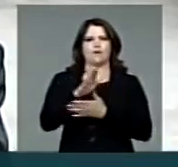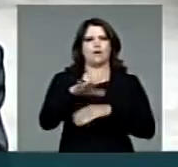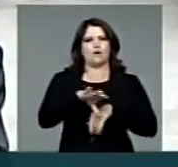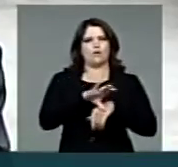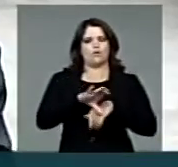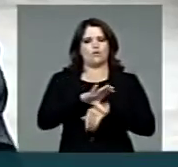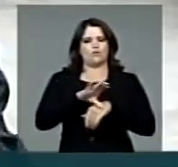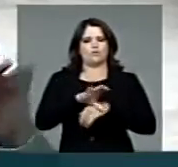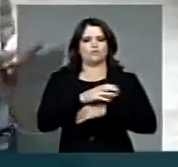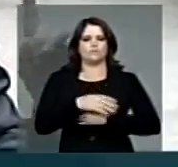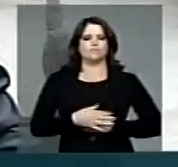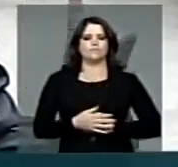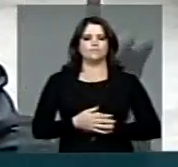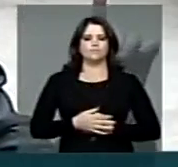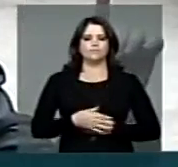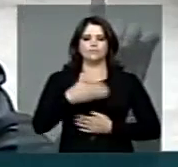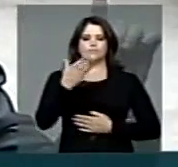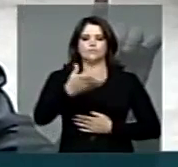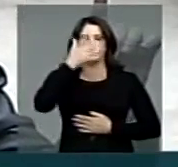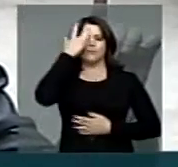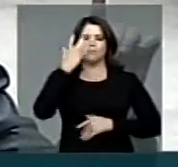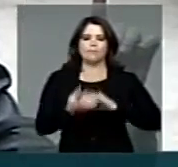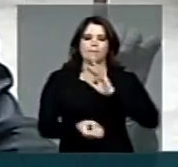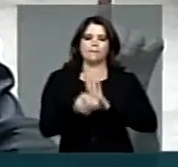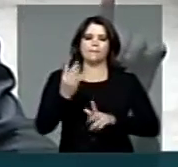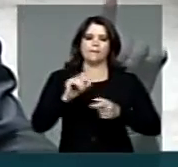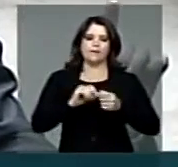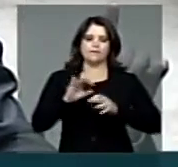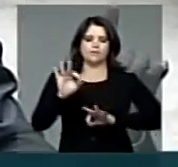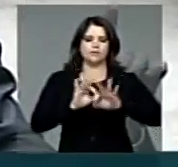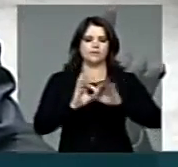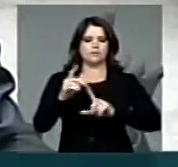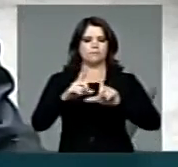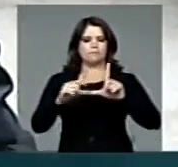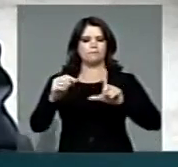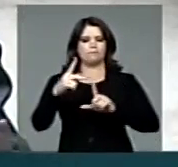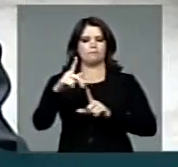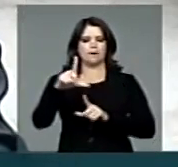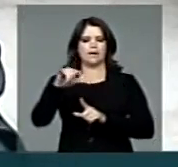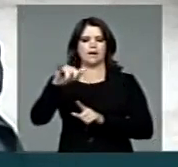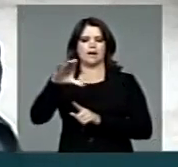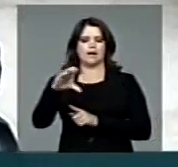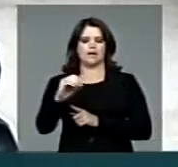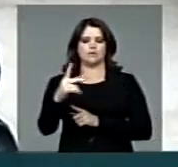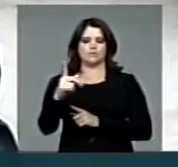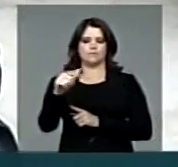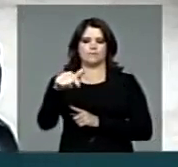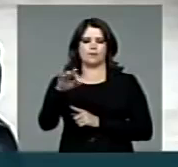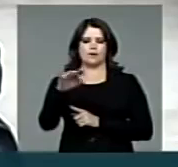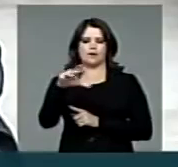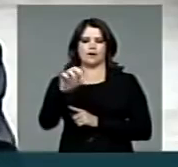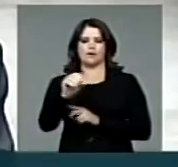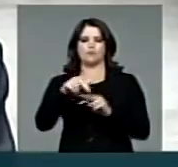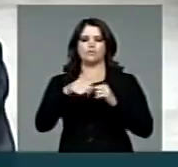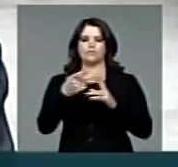Cidadã, ele teve a iniciativa de promover no Palácio do Planalto uma solenidade